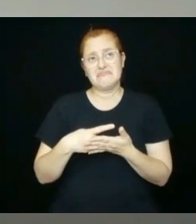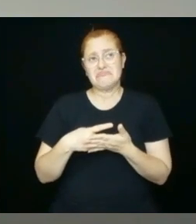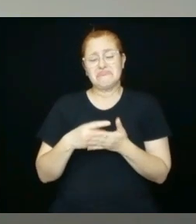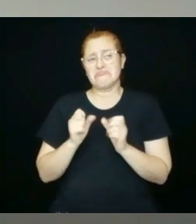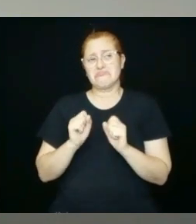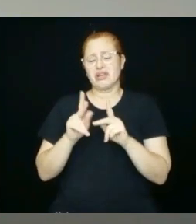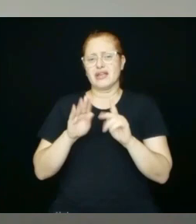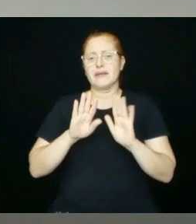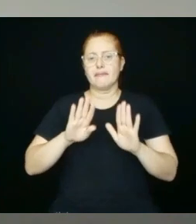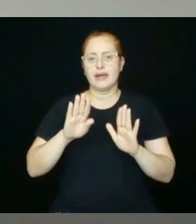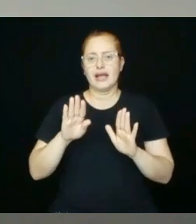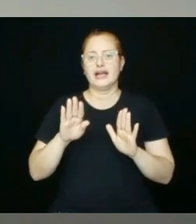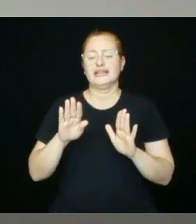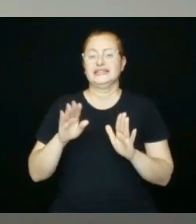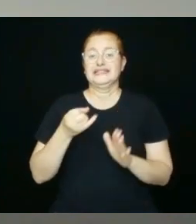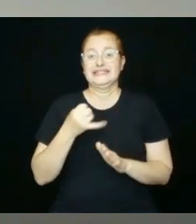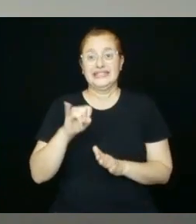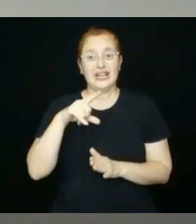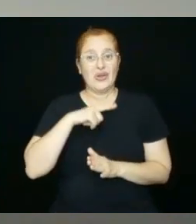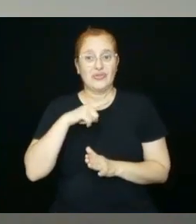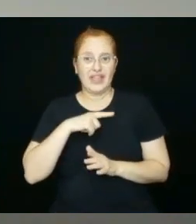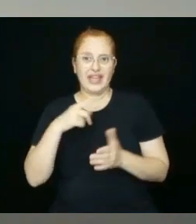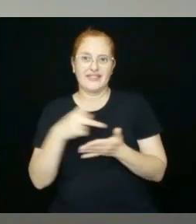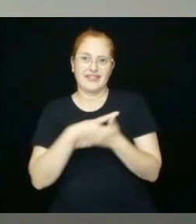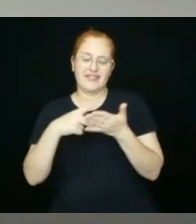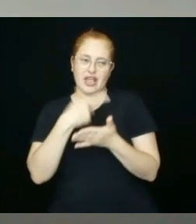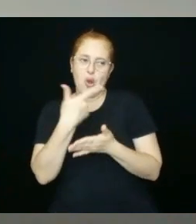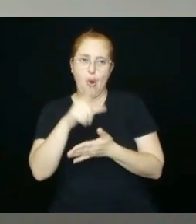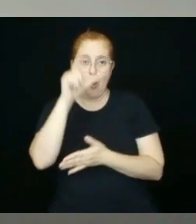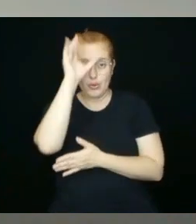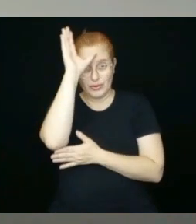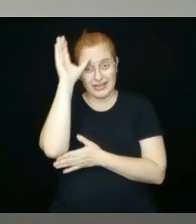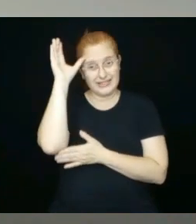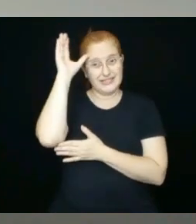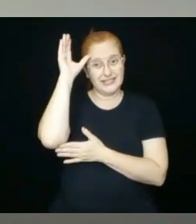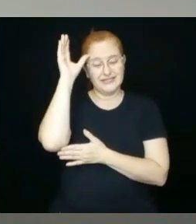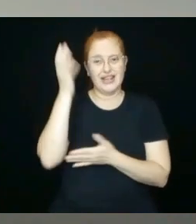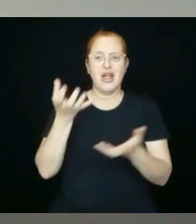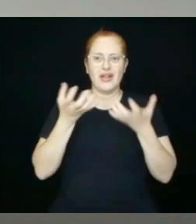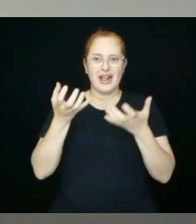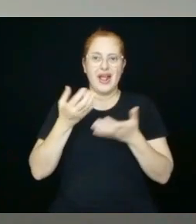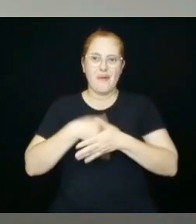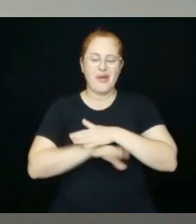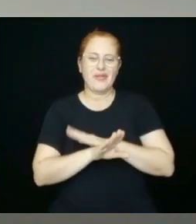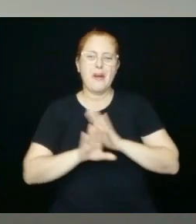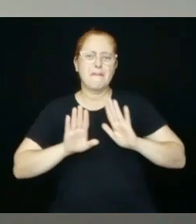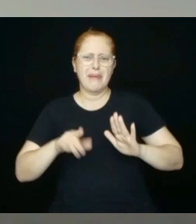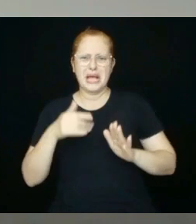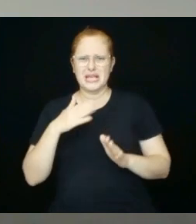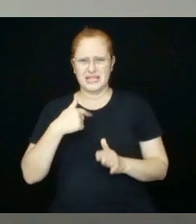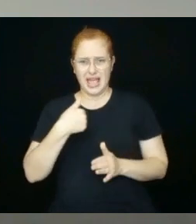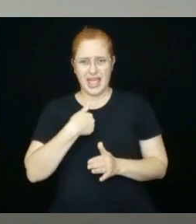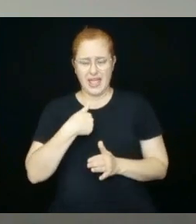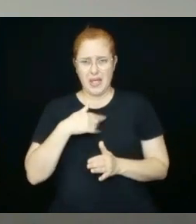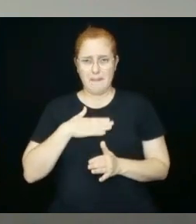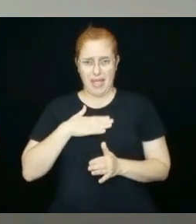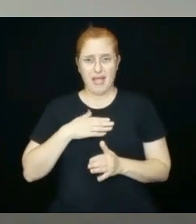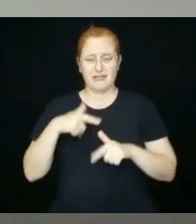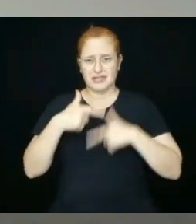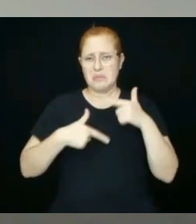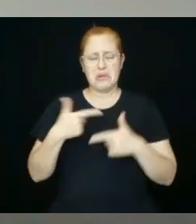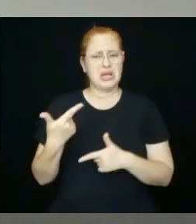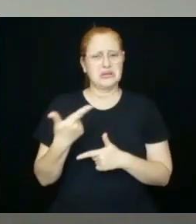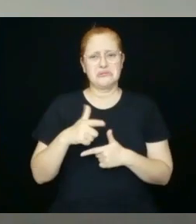importante, assim, tipo, se eu tenho um desenho do Luciano, eu vou querer guardar, assim, para sempre. Mas nos meus, eu não tenho esse apego, assim,